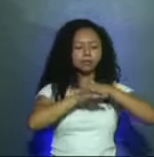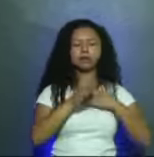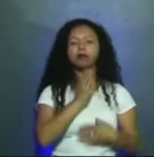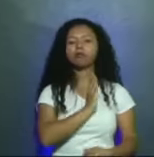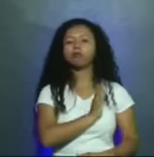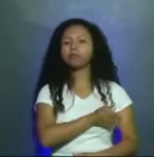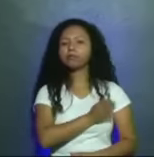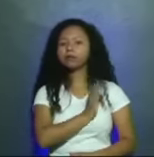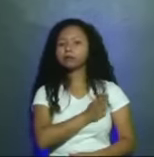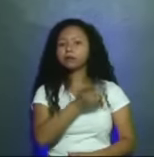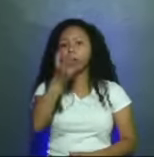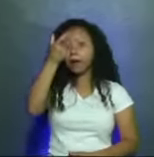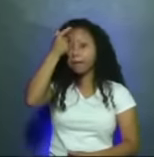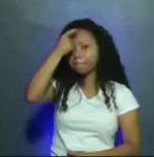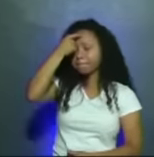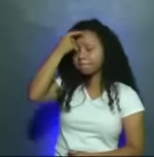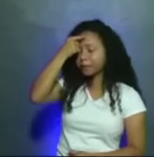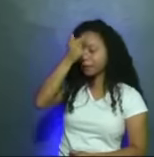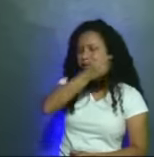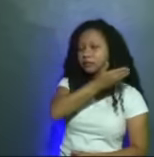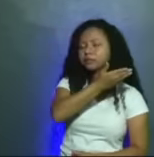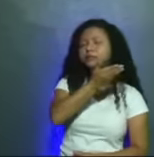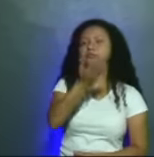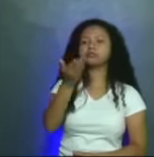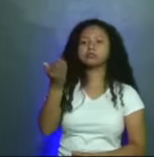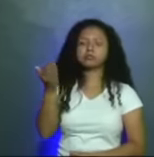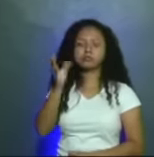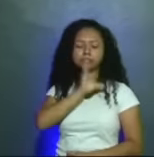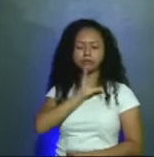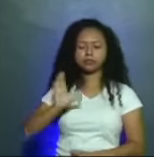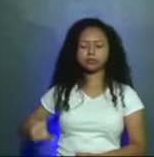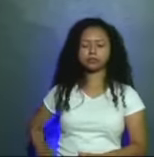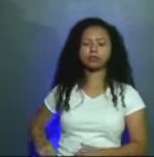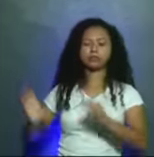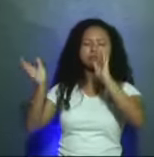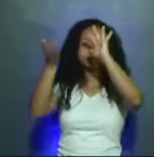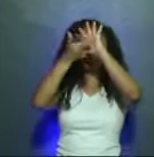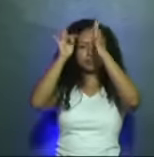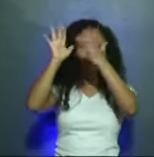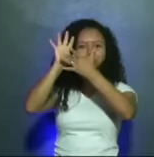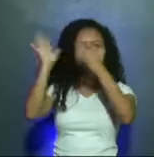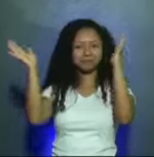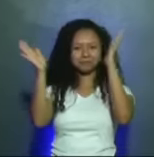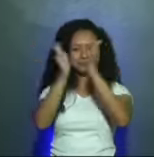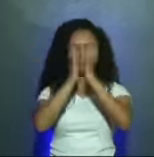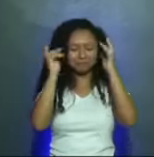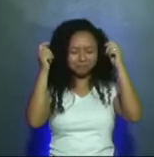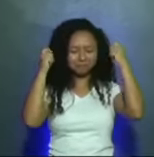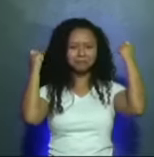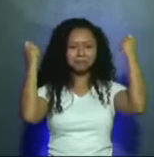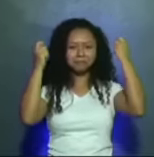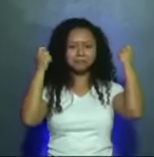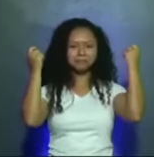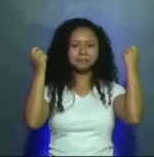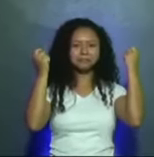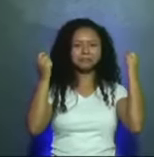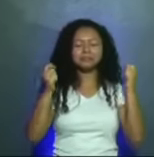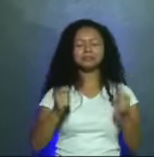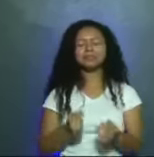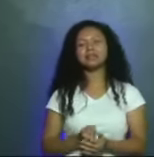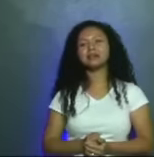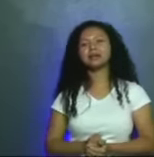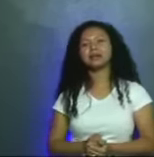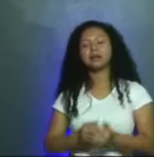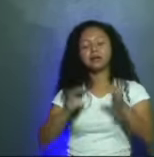a mente de vocês em Cristo Jesus. Aleluia, aleluia. Queridos,